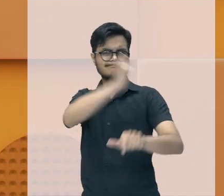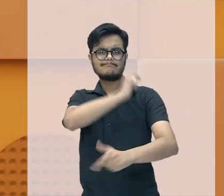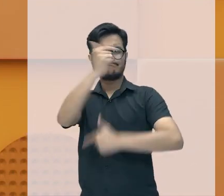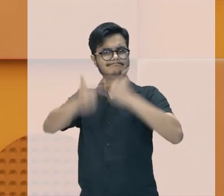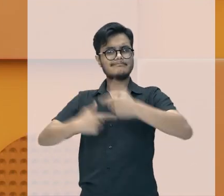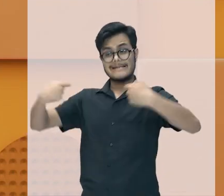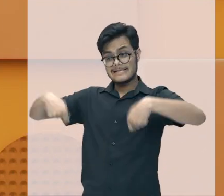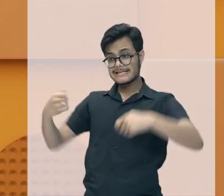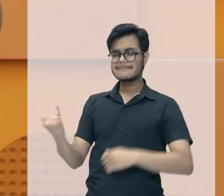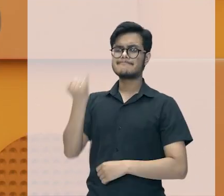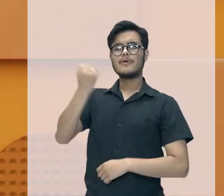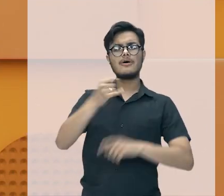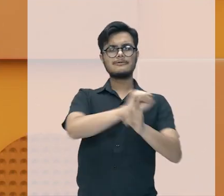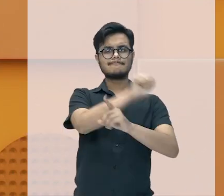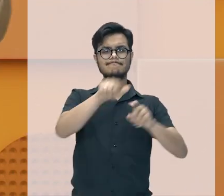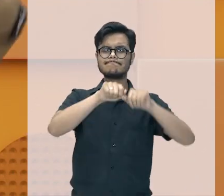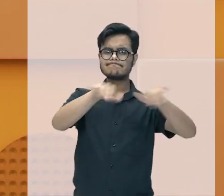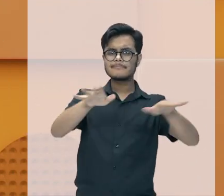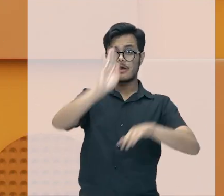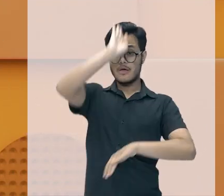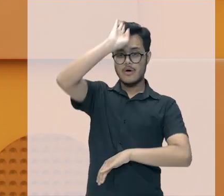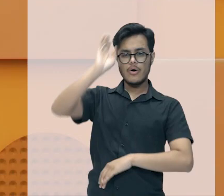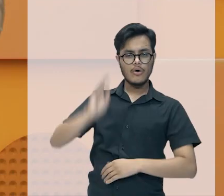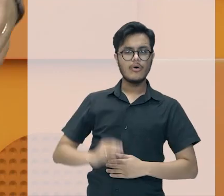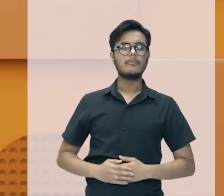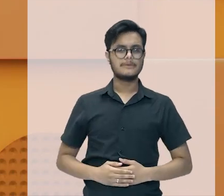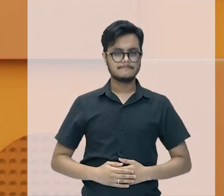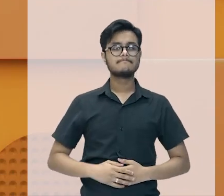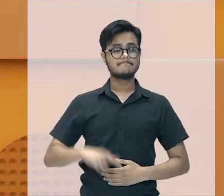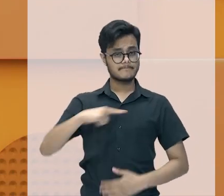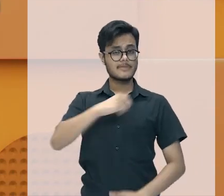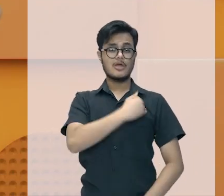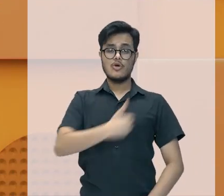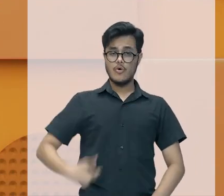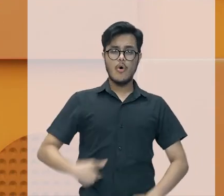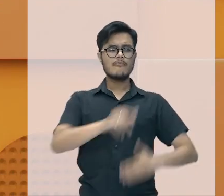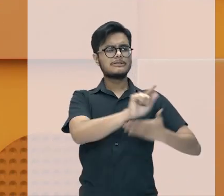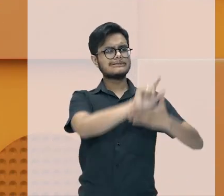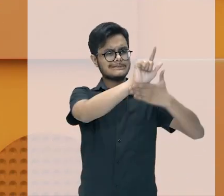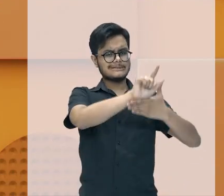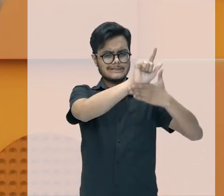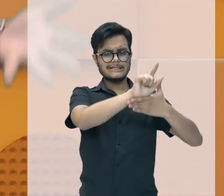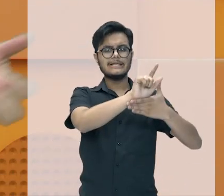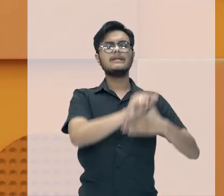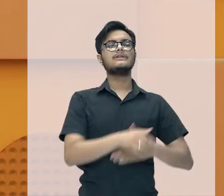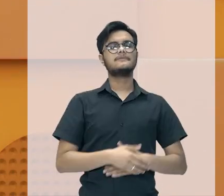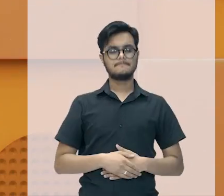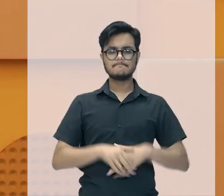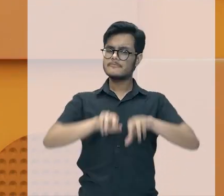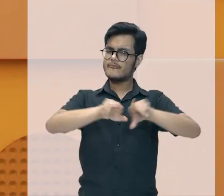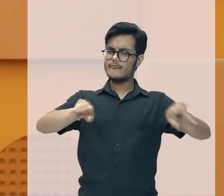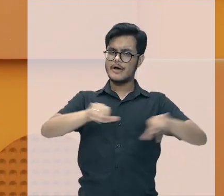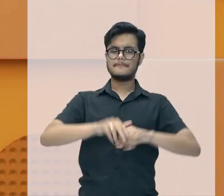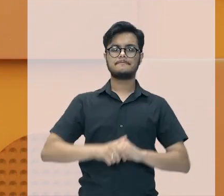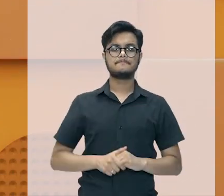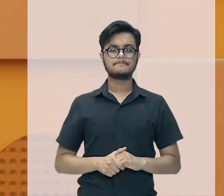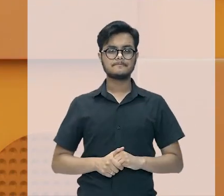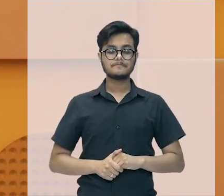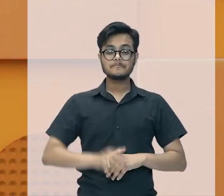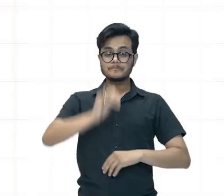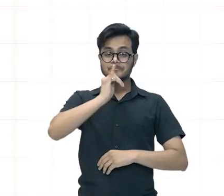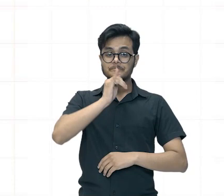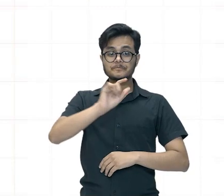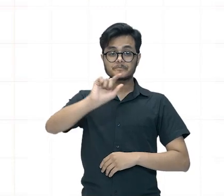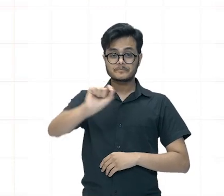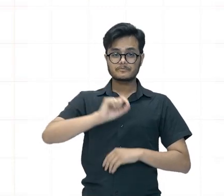os pés, então, né, das pessoas ali que governam, ali, dos imperadores que governam, então, aí o vasto Império Romano. Olha só, acompanha